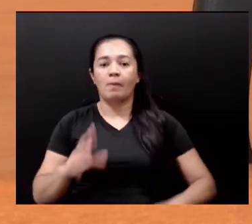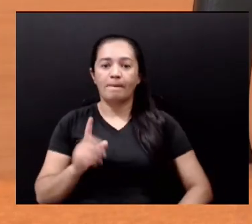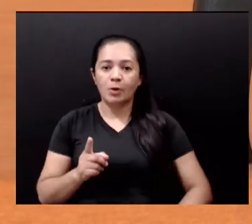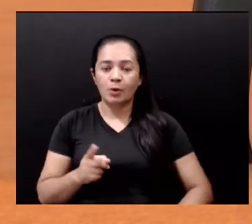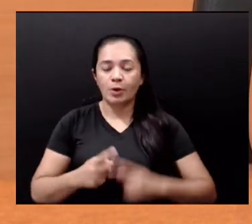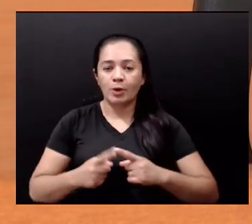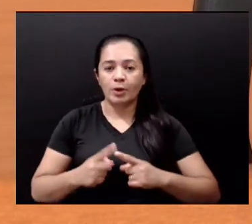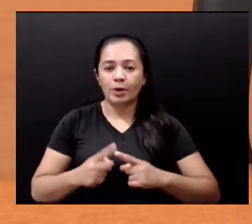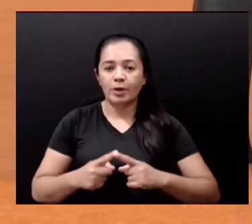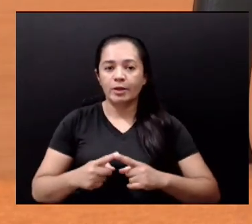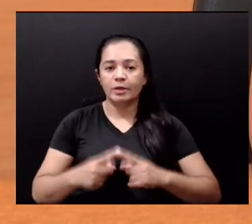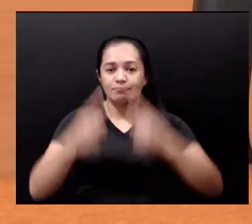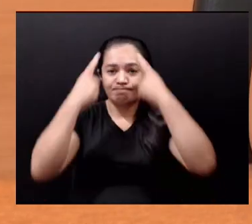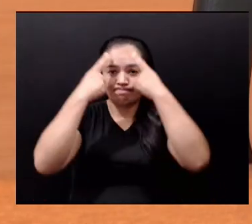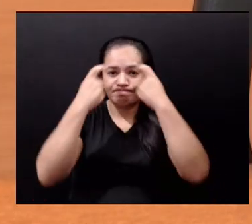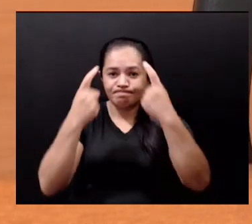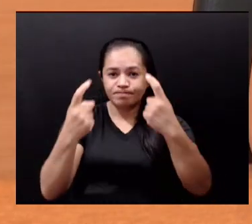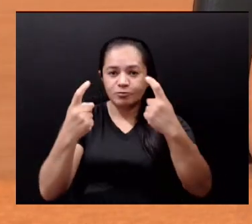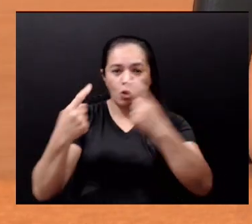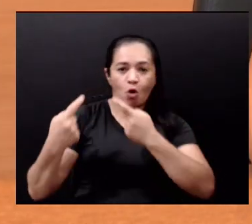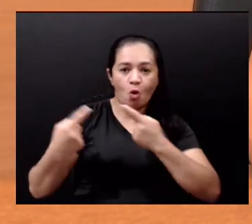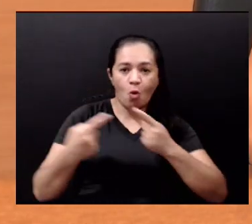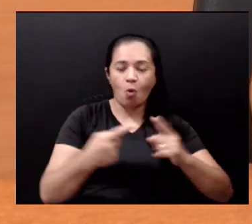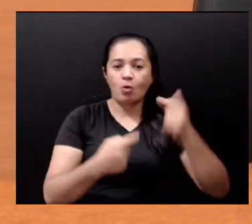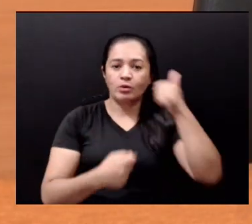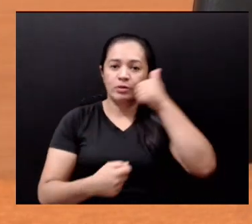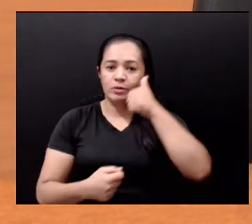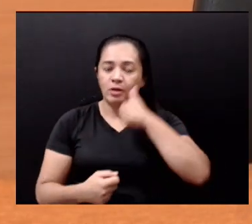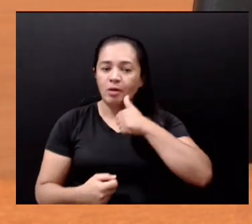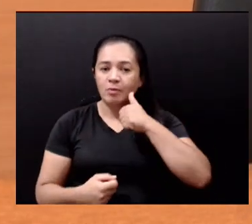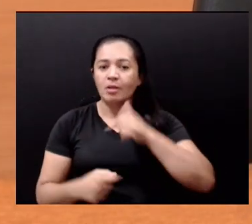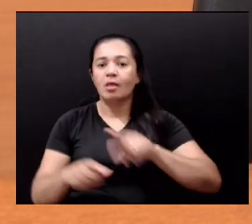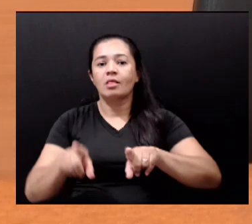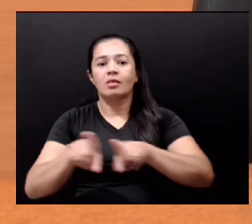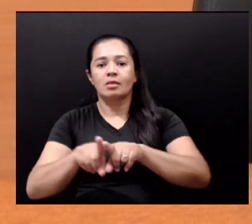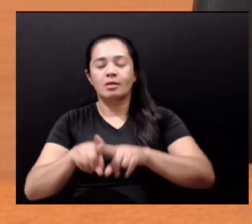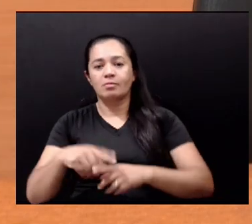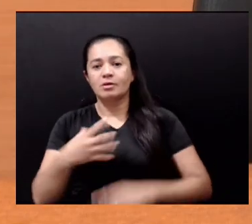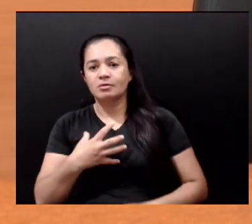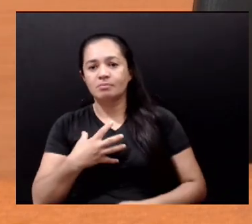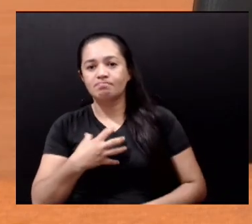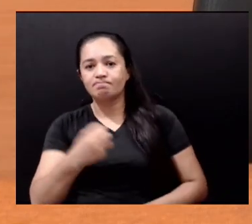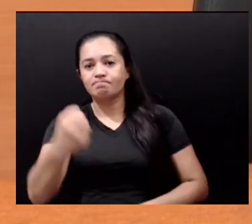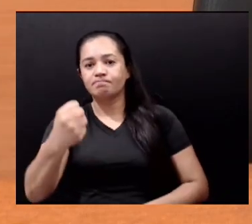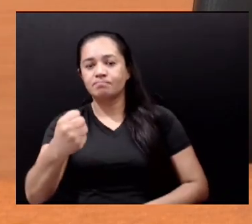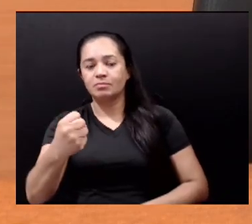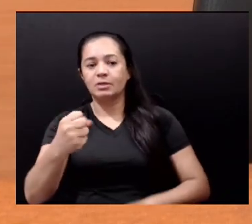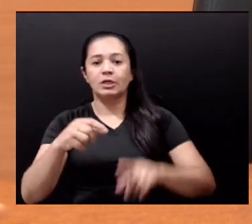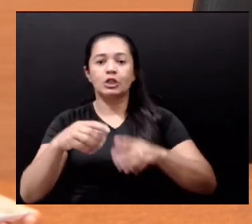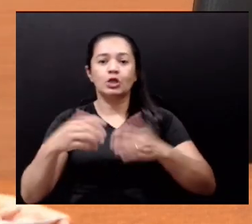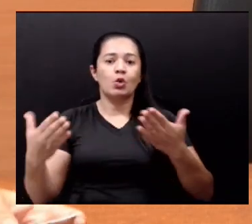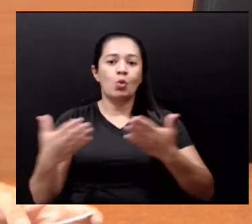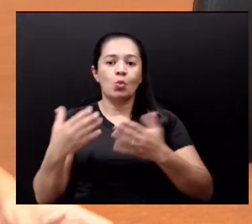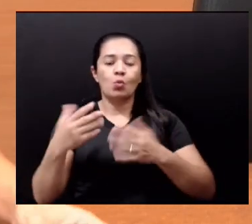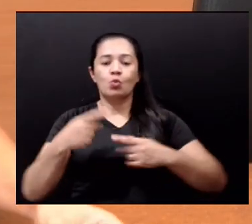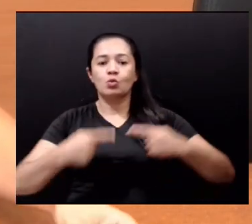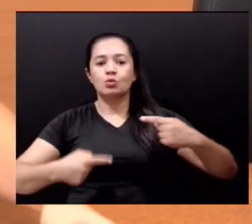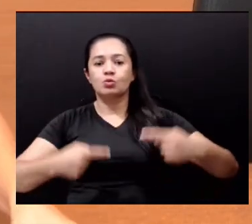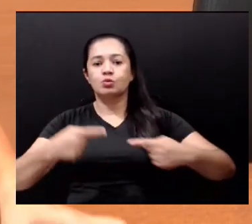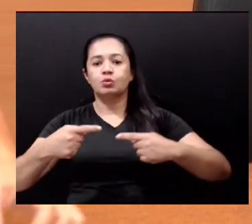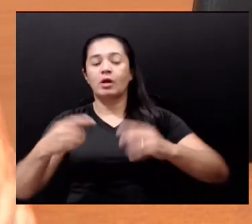ao suicídio, e, na verdade, nós estamos abrindo uma discussão sobre dados que são